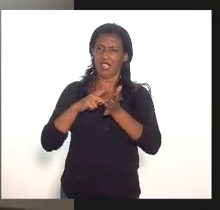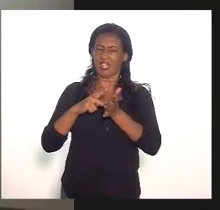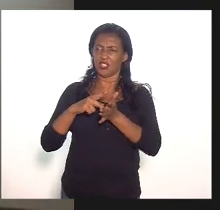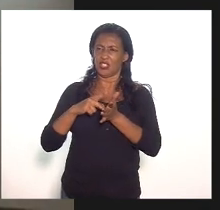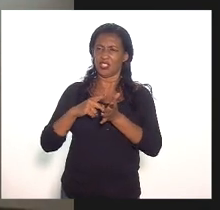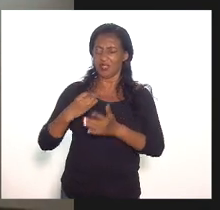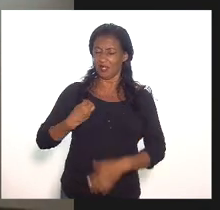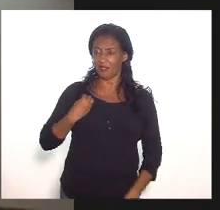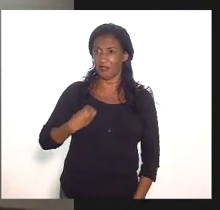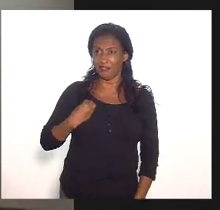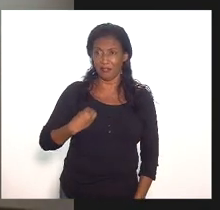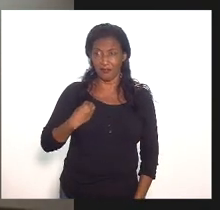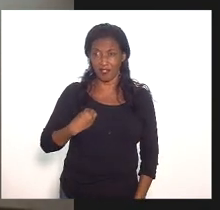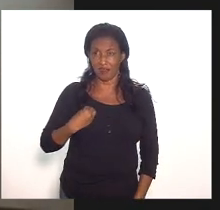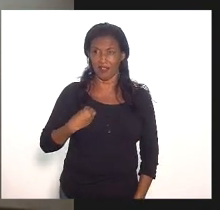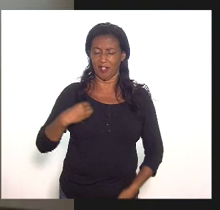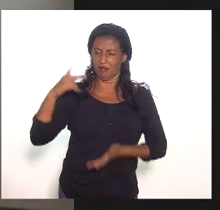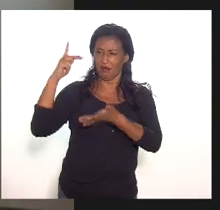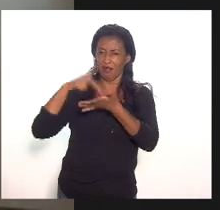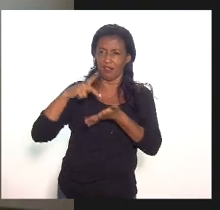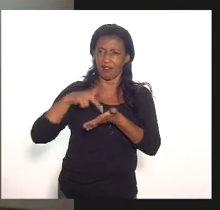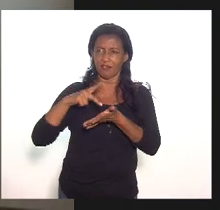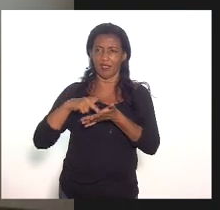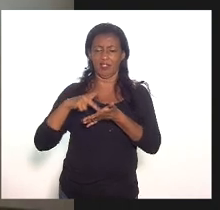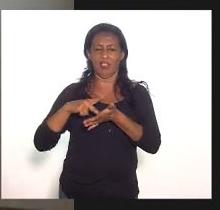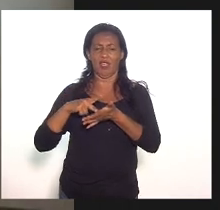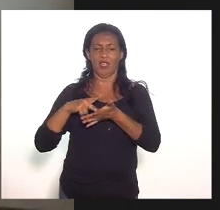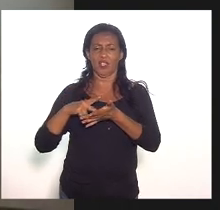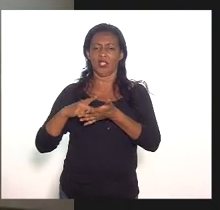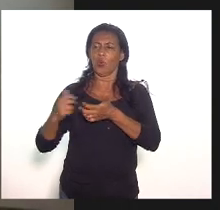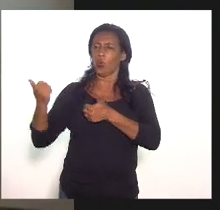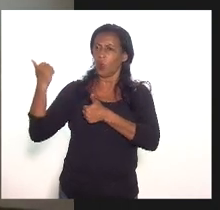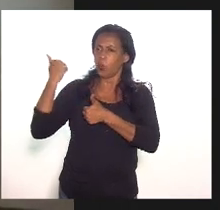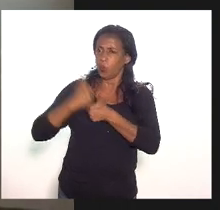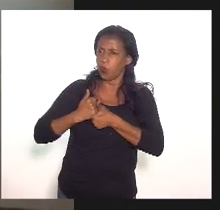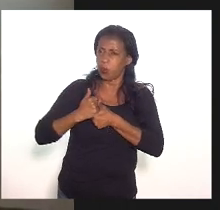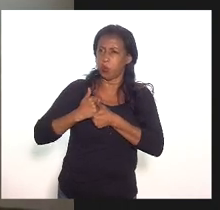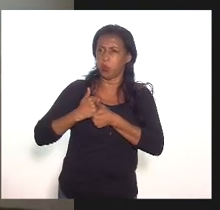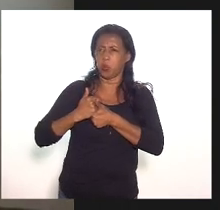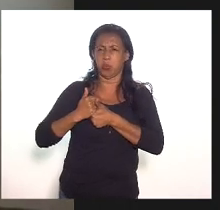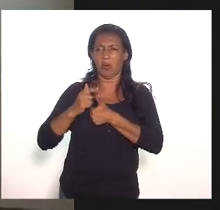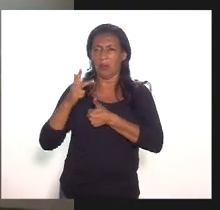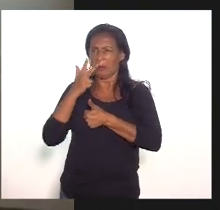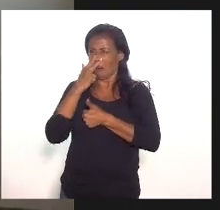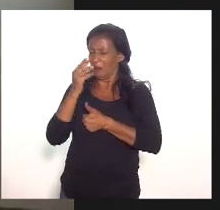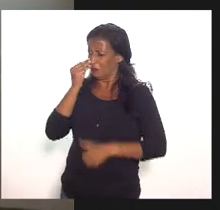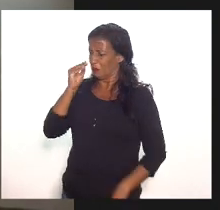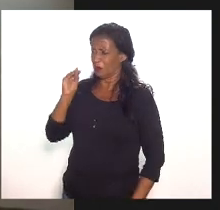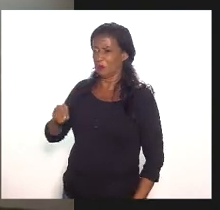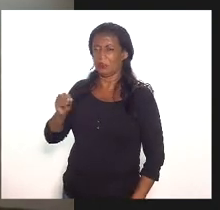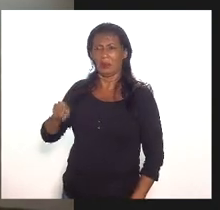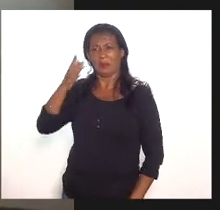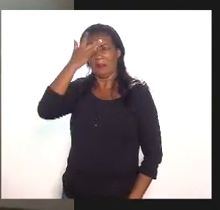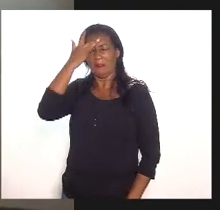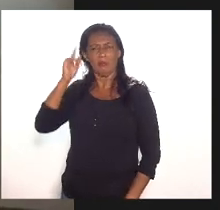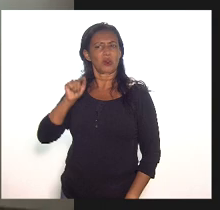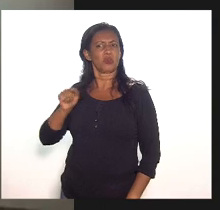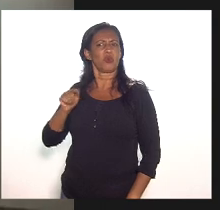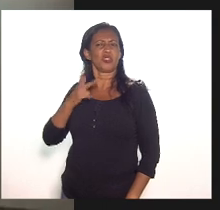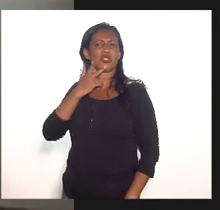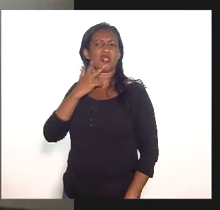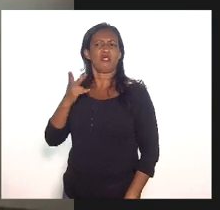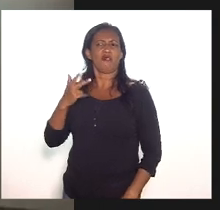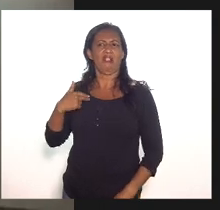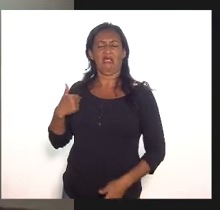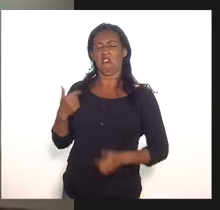realidade que vive, uma realidade que é colocada como supérflua por aqueles e aquelas que se dizem